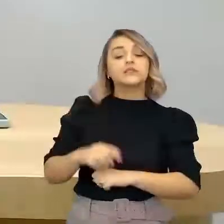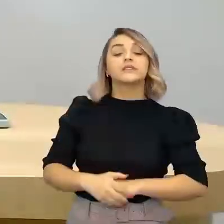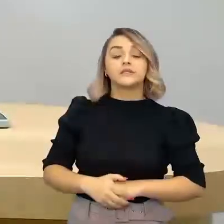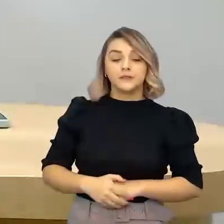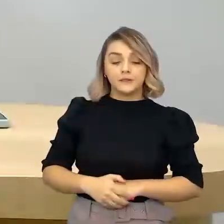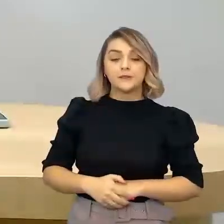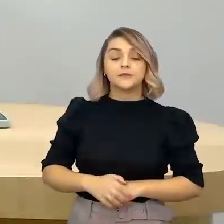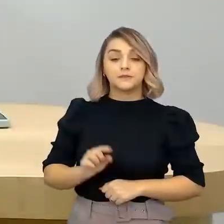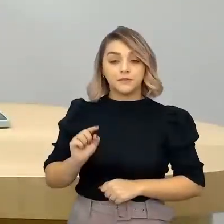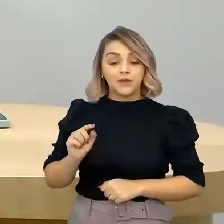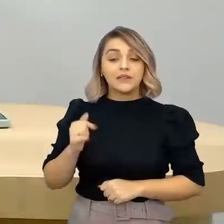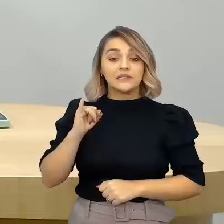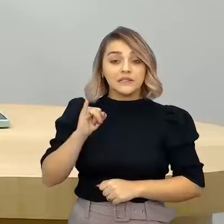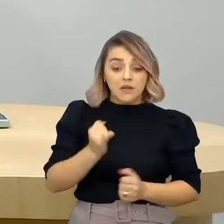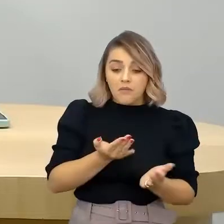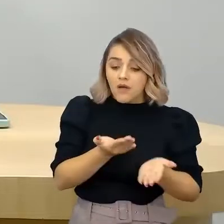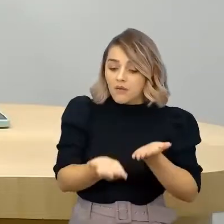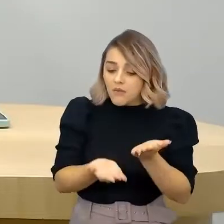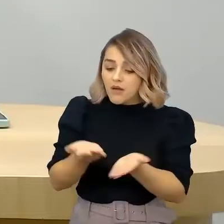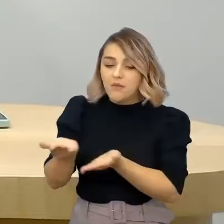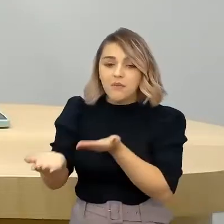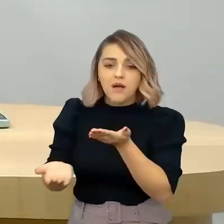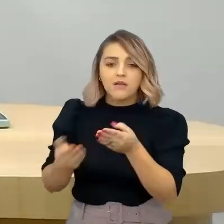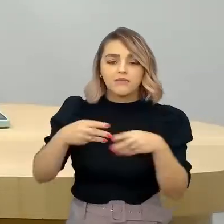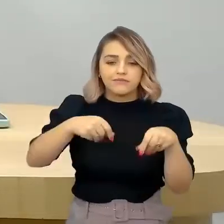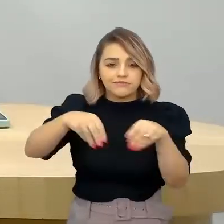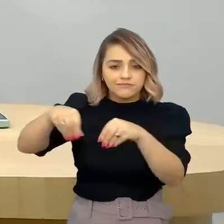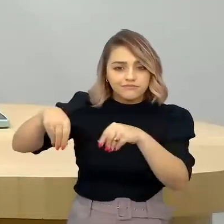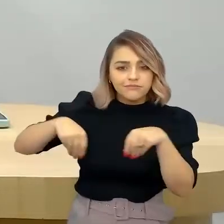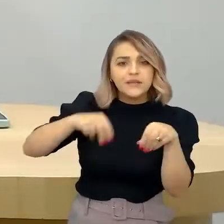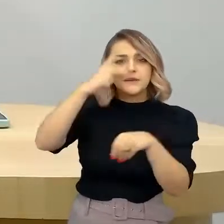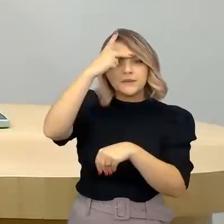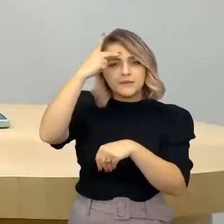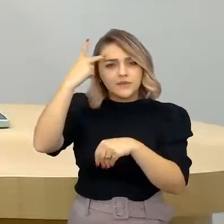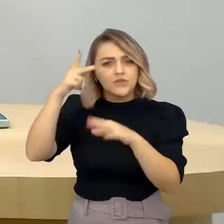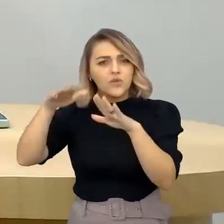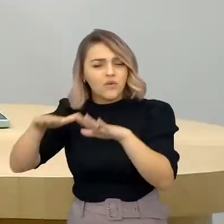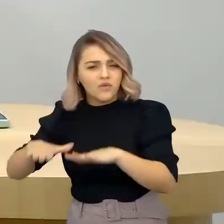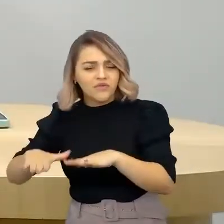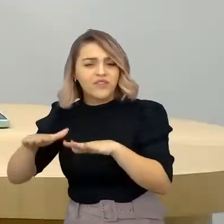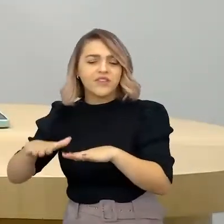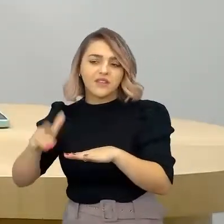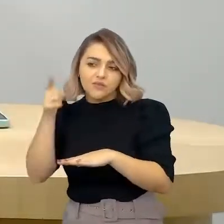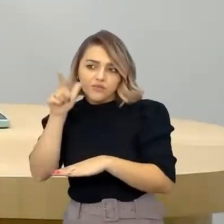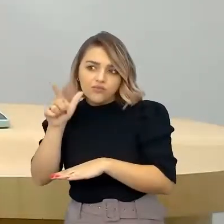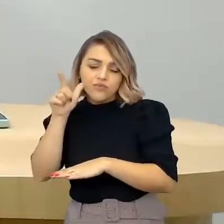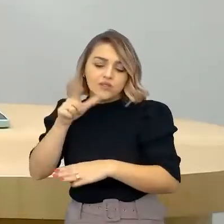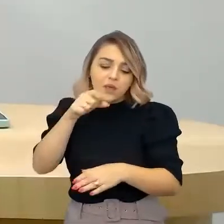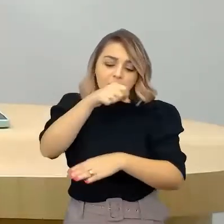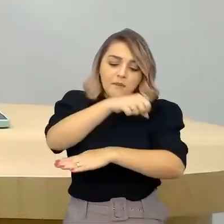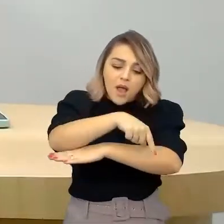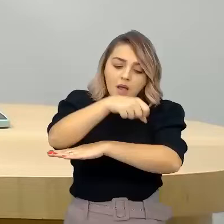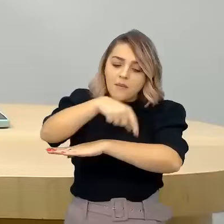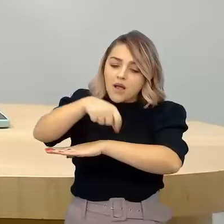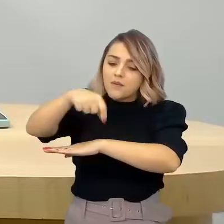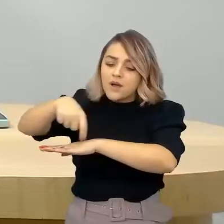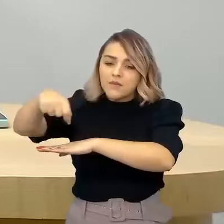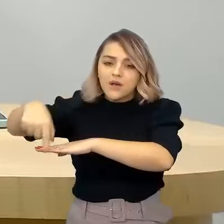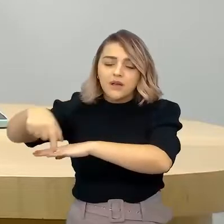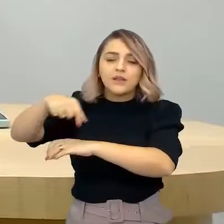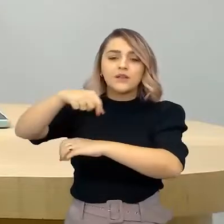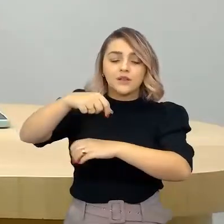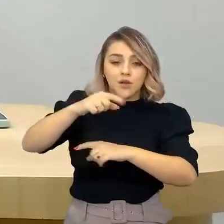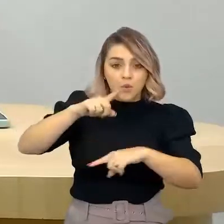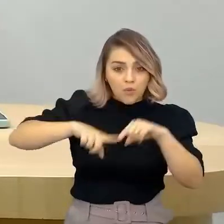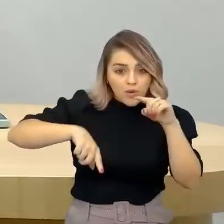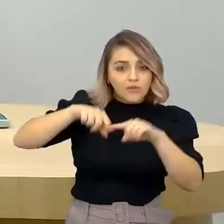solo, né, o ser humano acaba fixando no local e acaba fazendo aí a plantação dos seus produtos para o alimento,